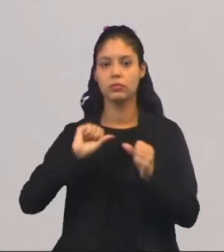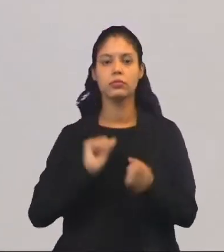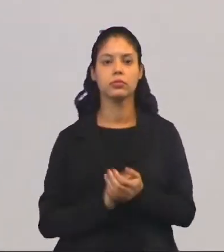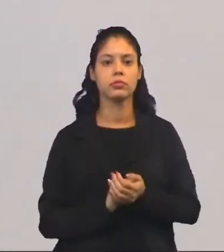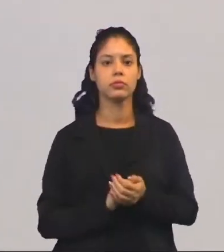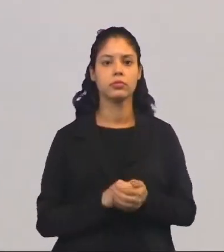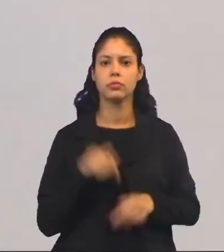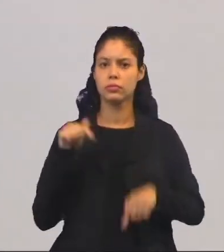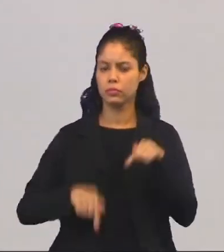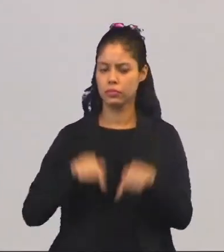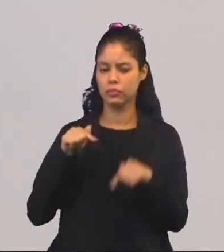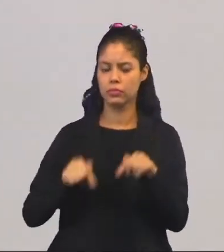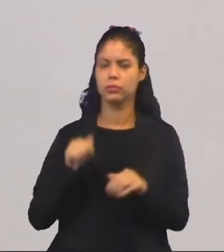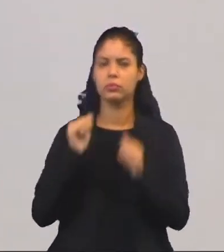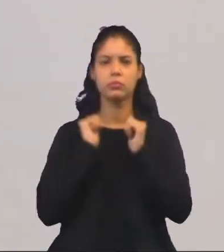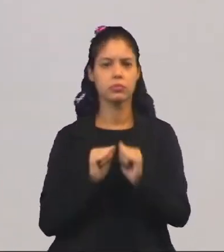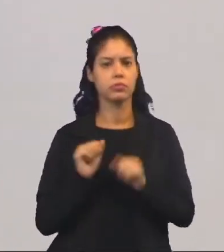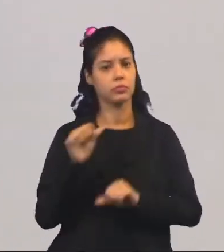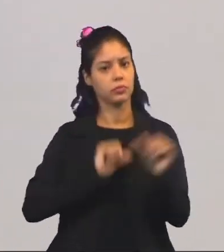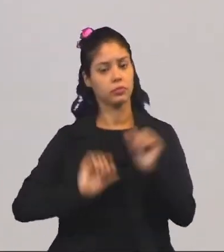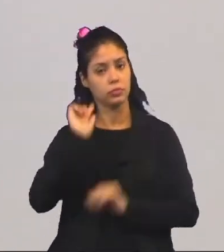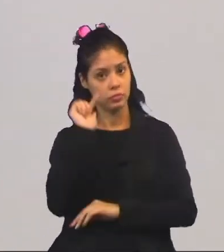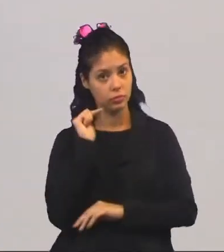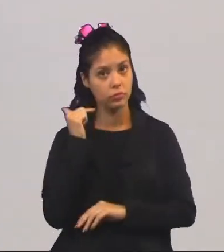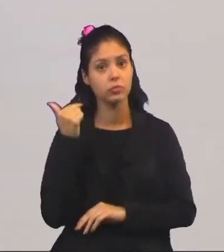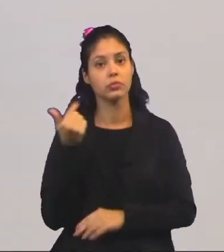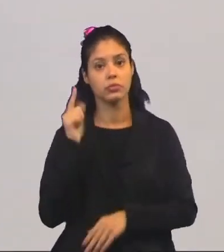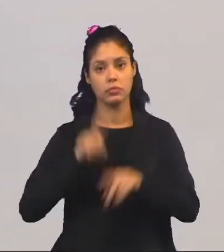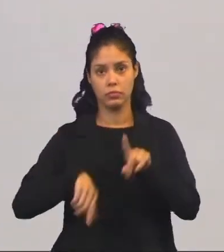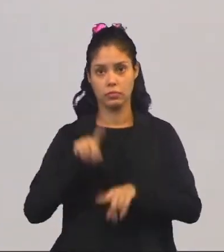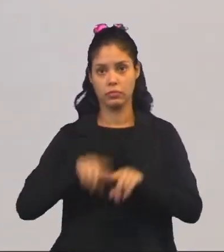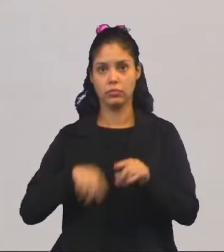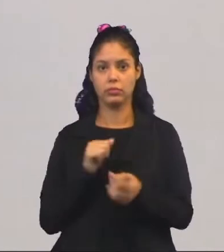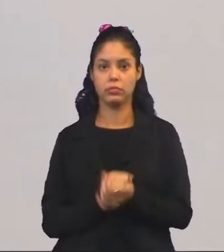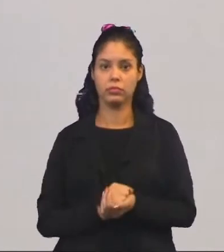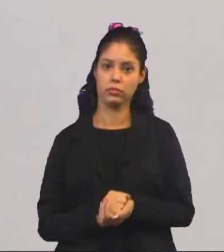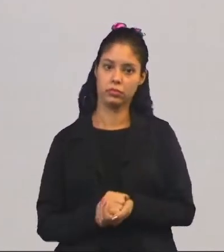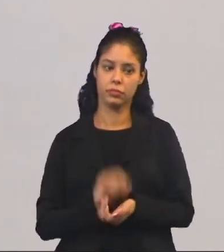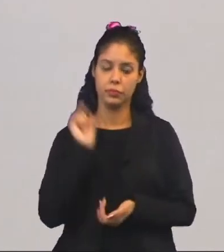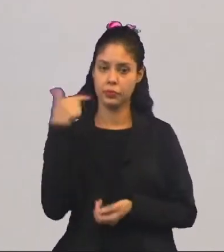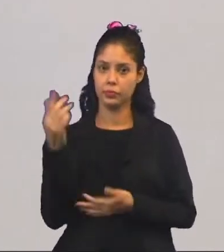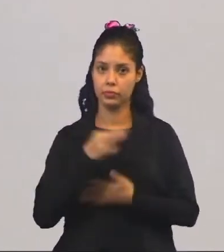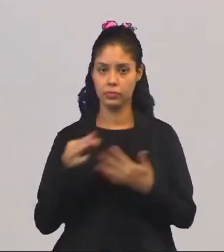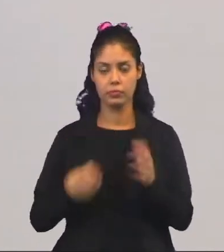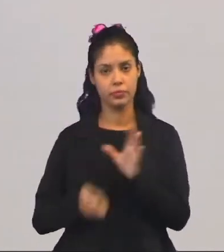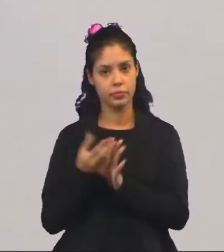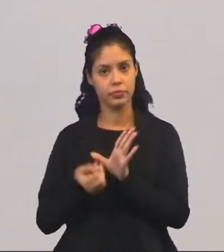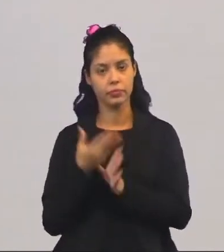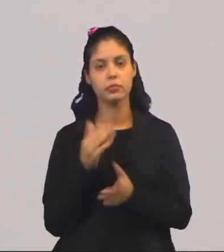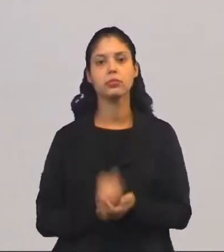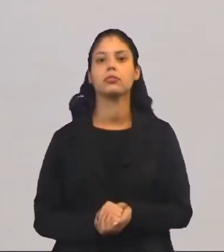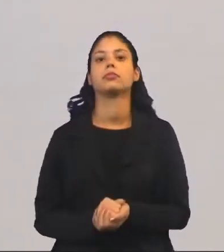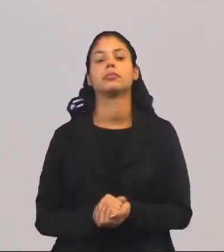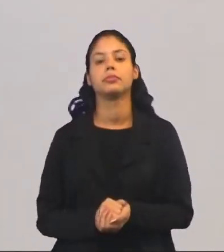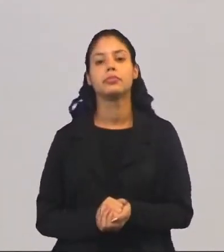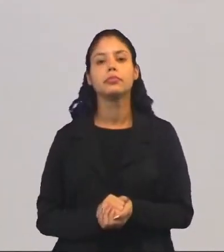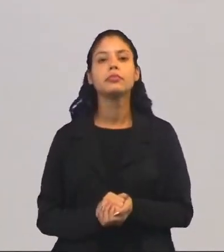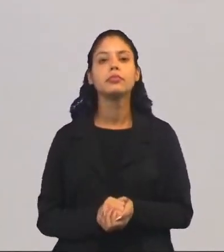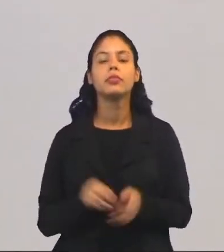ele quimicamente para ele poder se transformar em um outro material, né? Em um outro tipo de produto. E